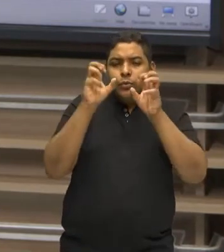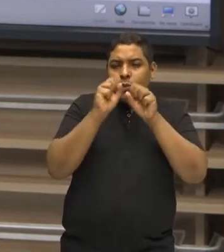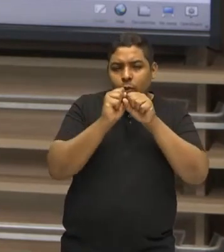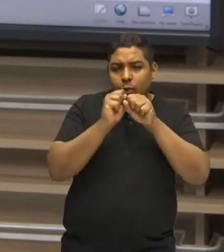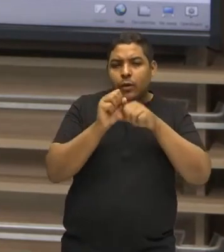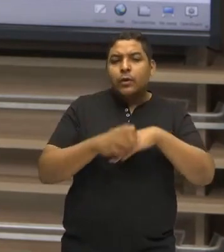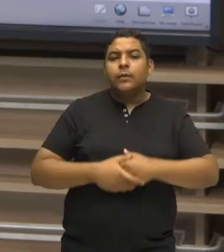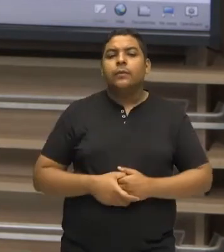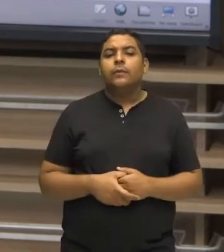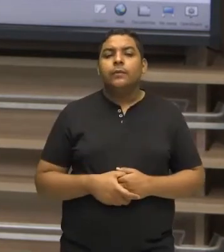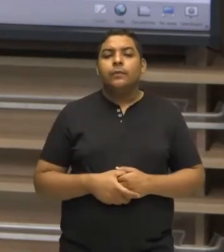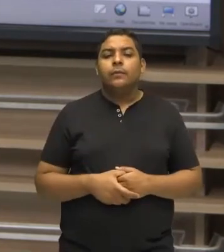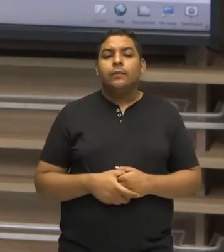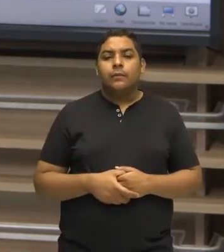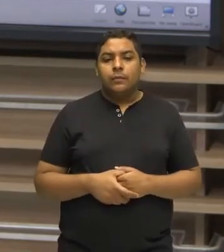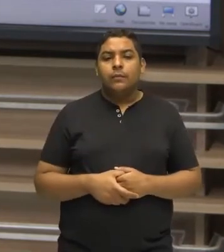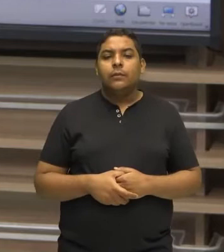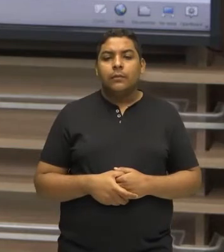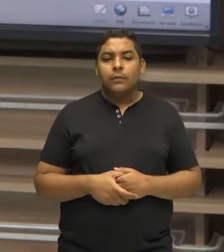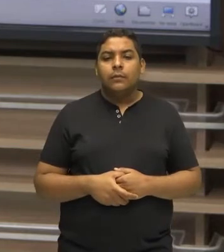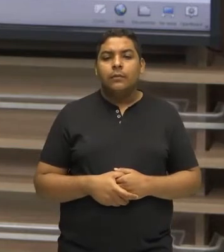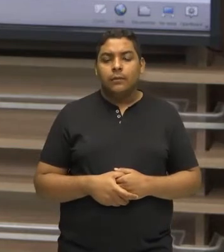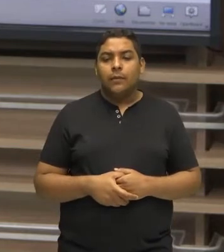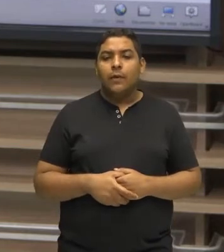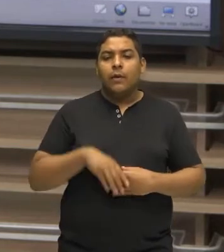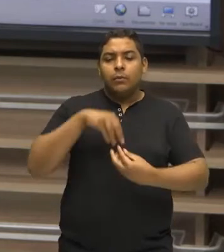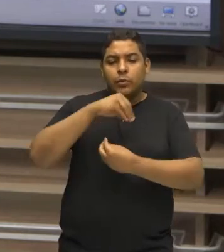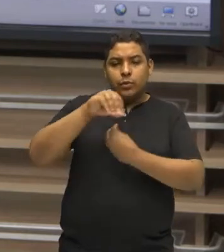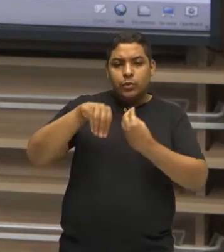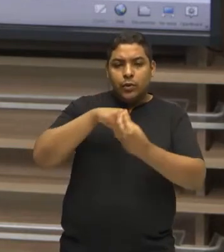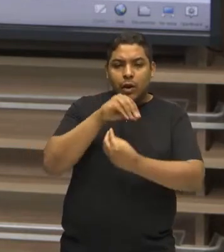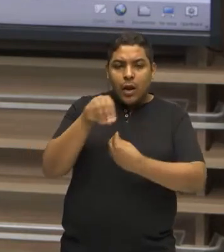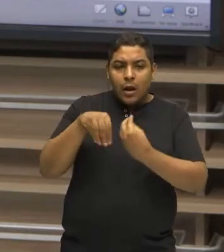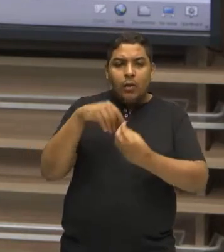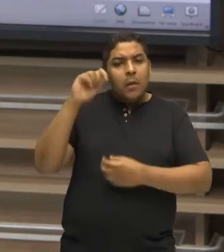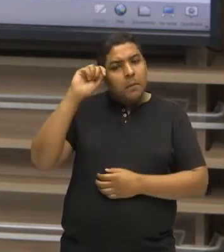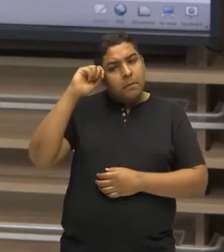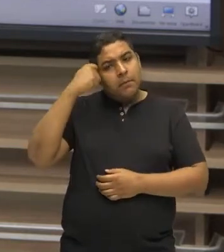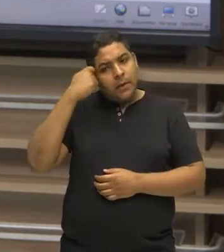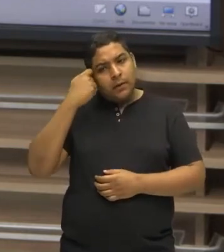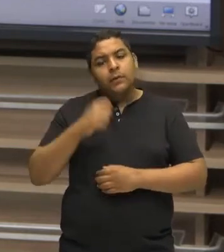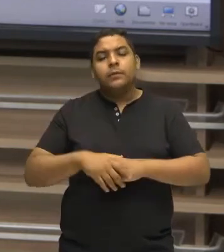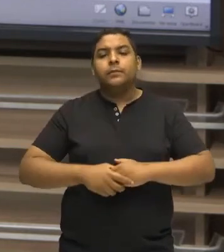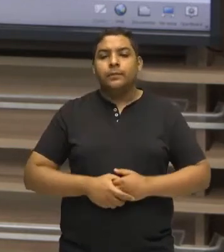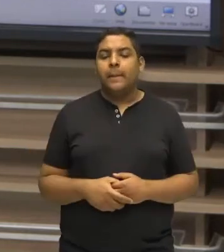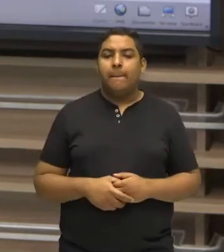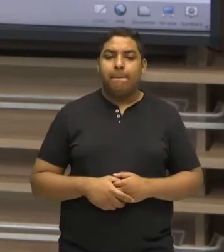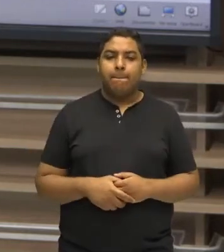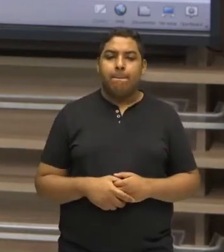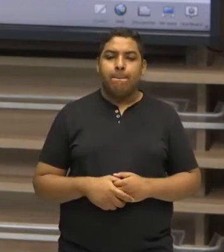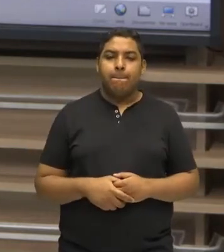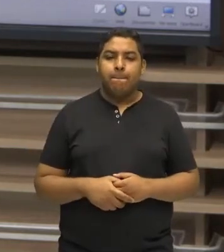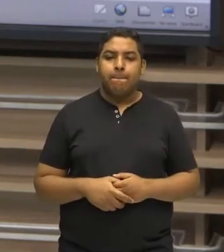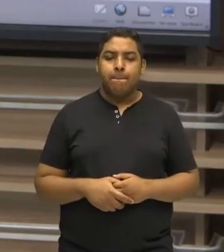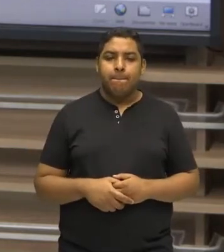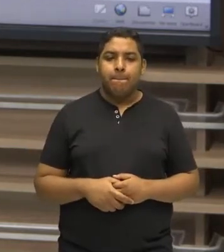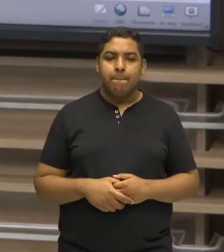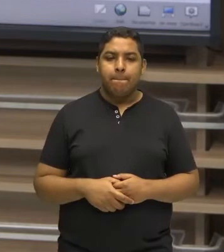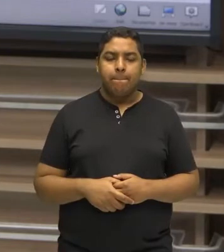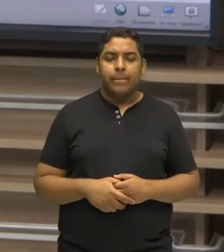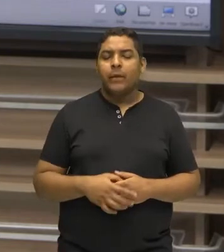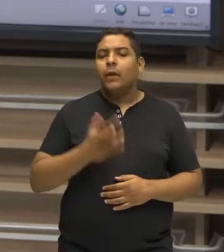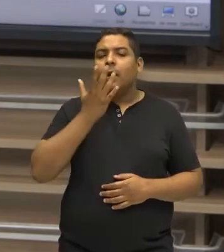fazer? Você vai misturar a cor preta. Então, é isso que é saturação. Então, você pega uma cor pura, por